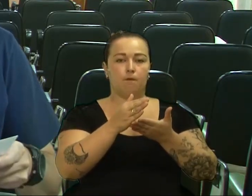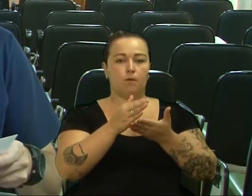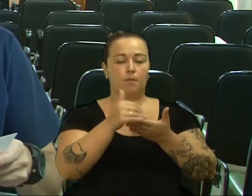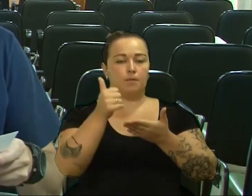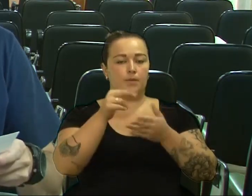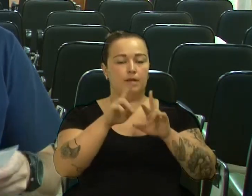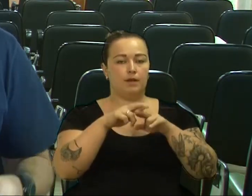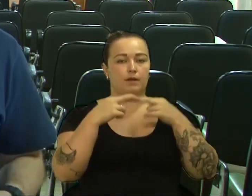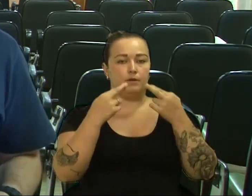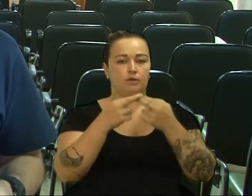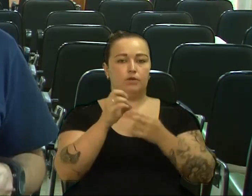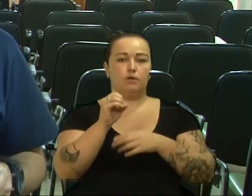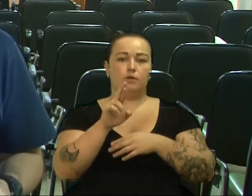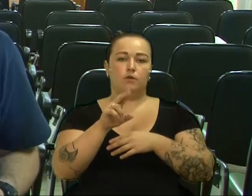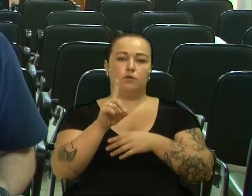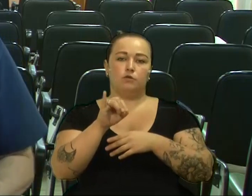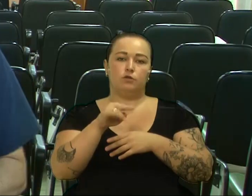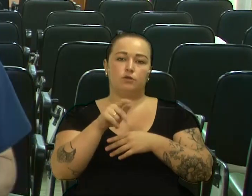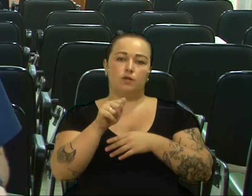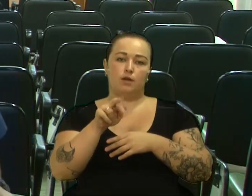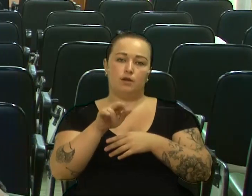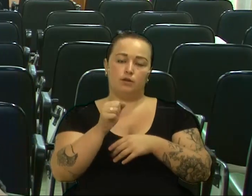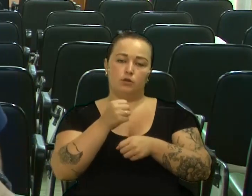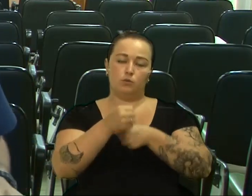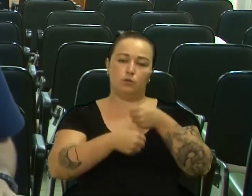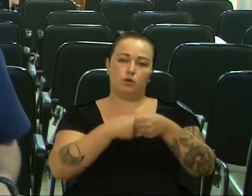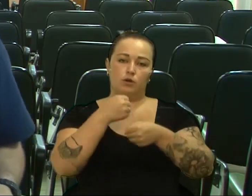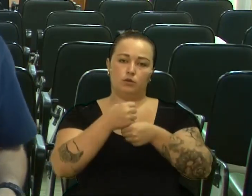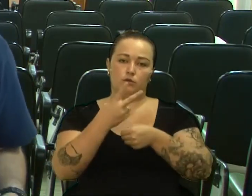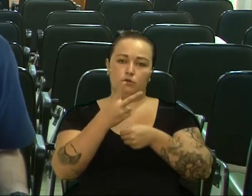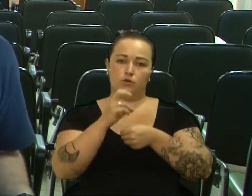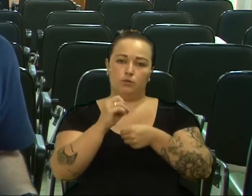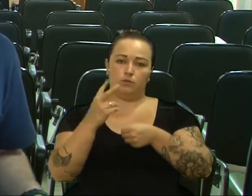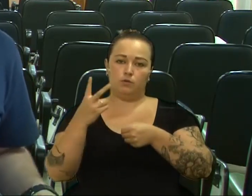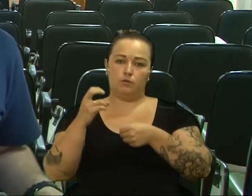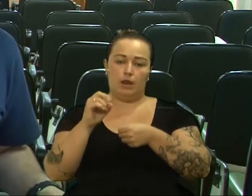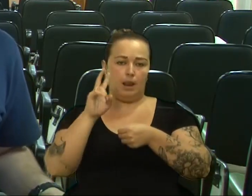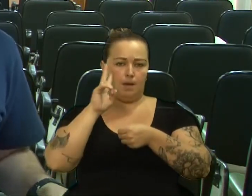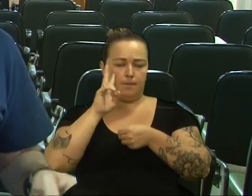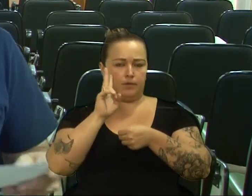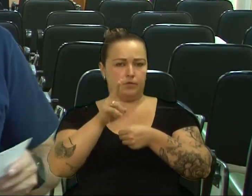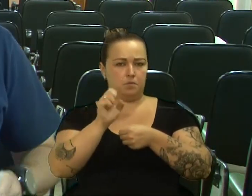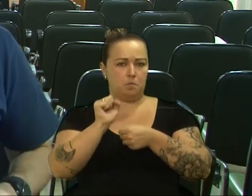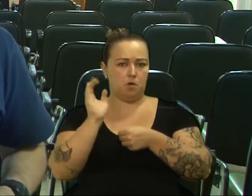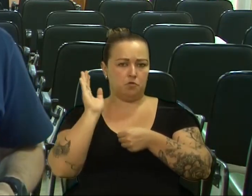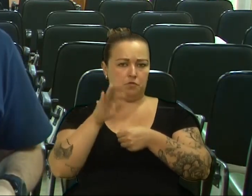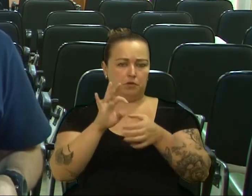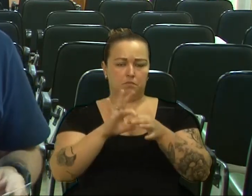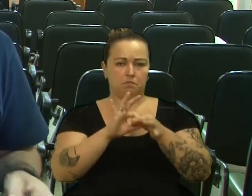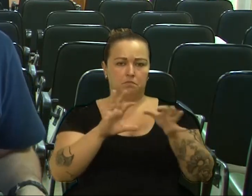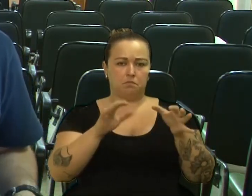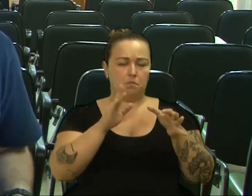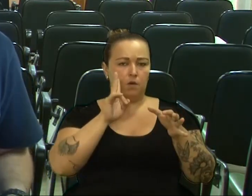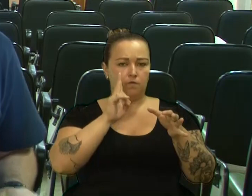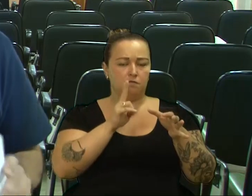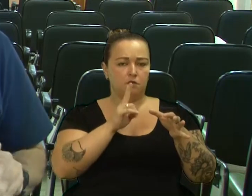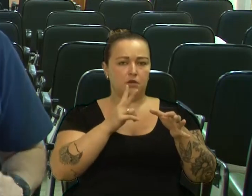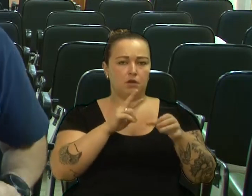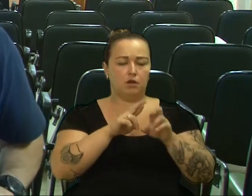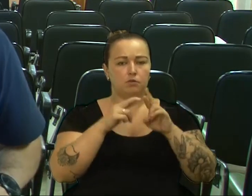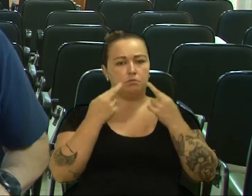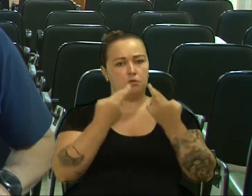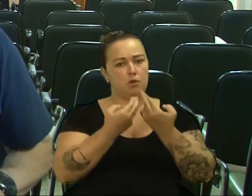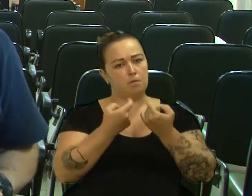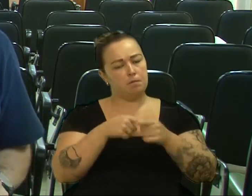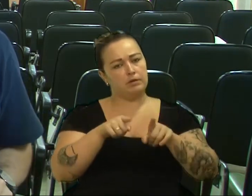sessão ordinária de 2020. Lembrando sempre que você pode vir até a Câmara de Vereadores para acompanhar as sessões, mas